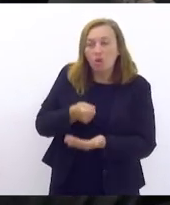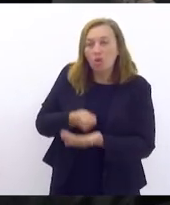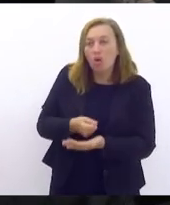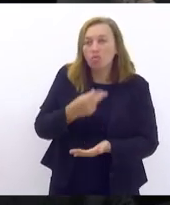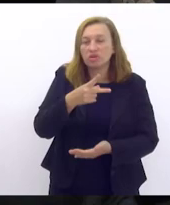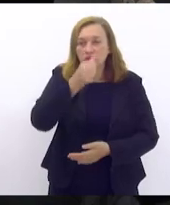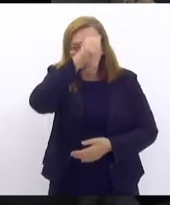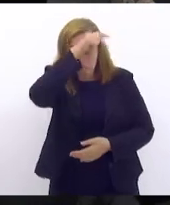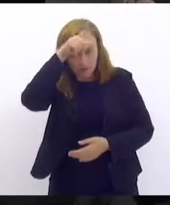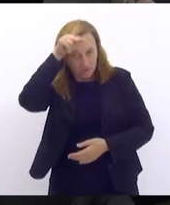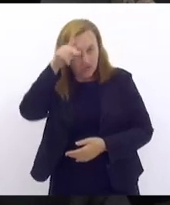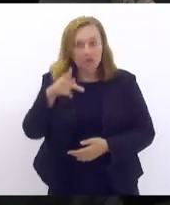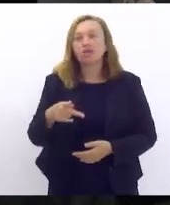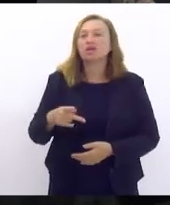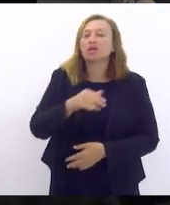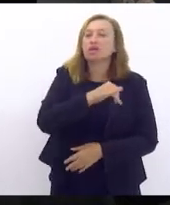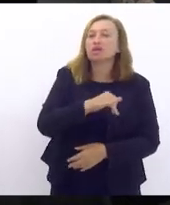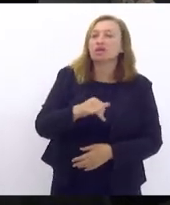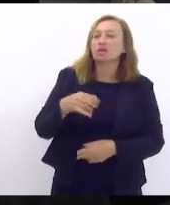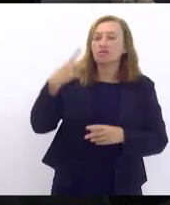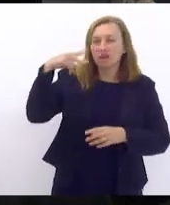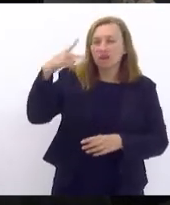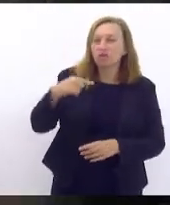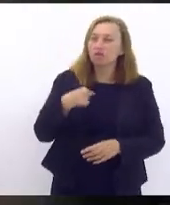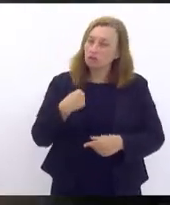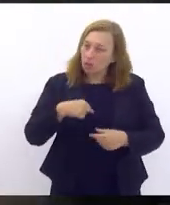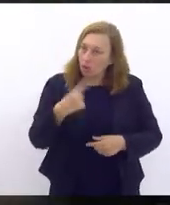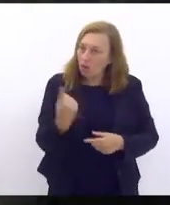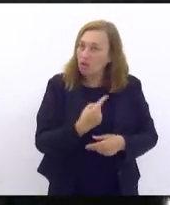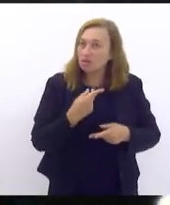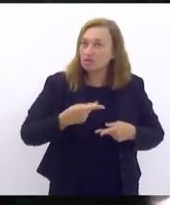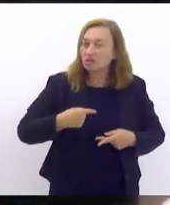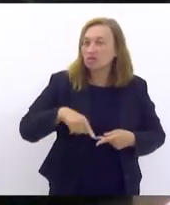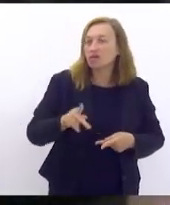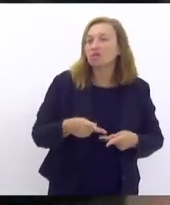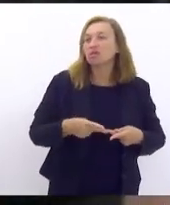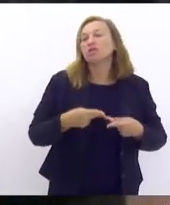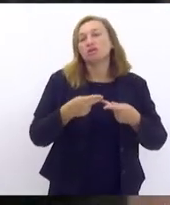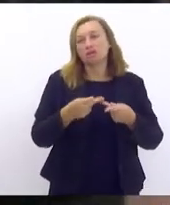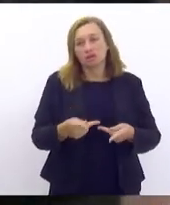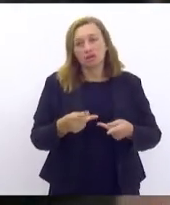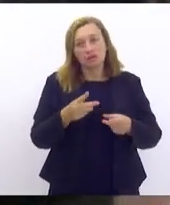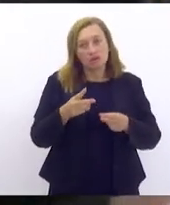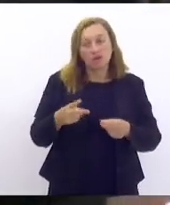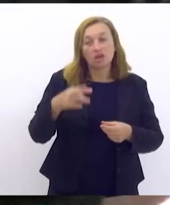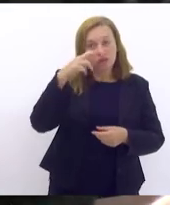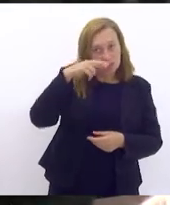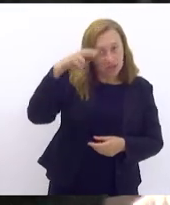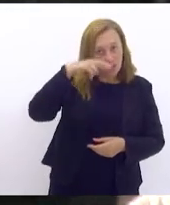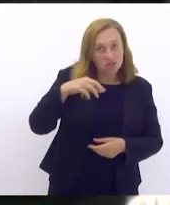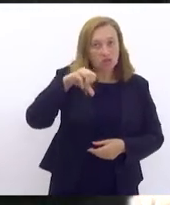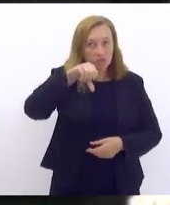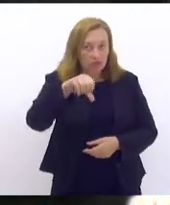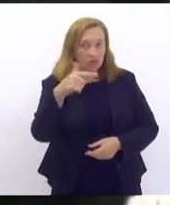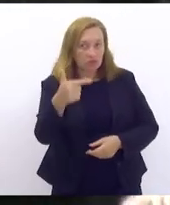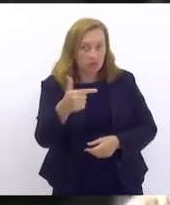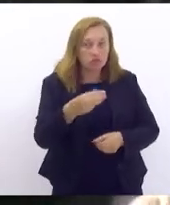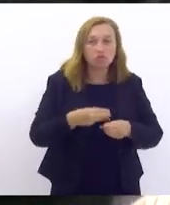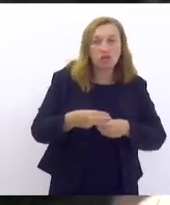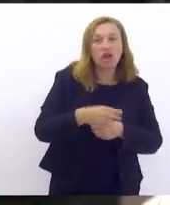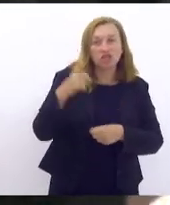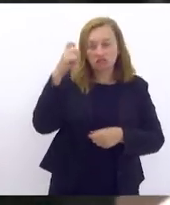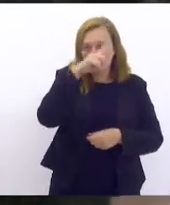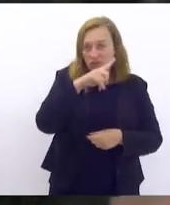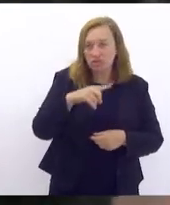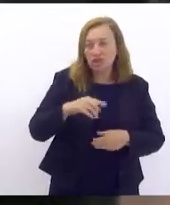prefeito, cobre dos seus vereadores, nós vamos fiscalizar. Mas são 92 municípios no Rio de Janeiro, presidente. É difícil estar presente em todos os lugares.